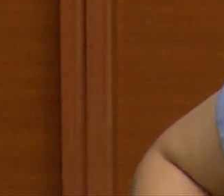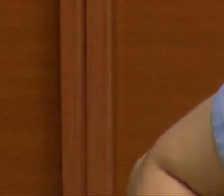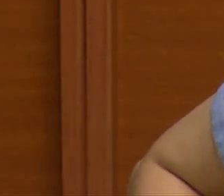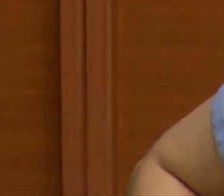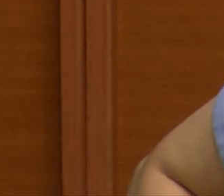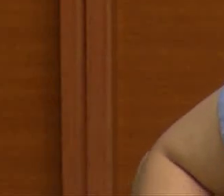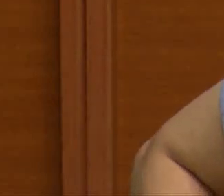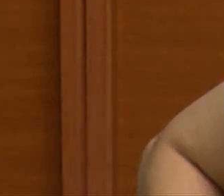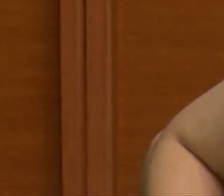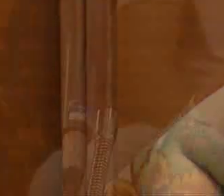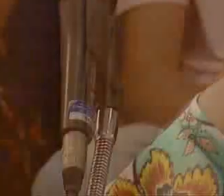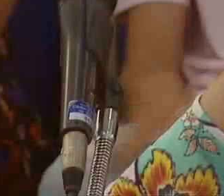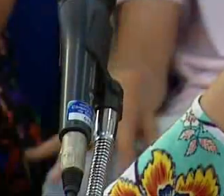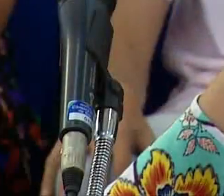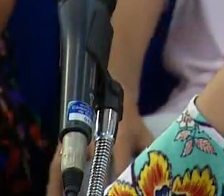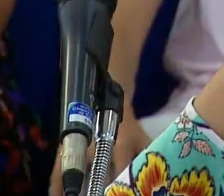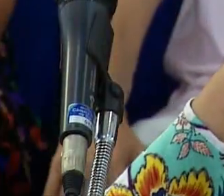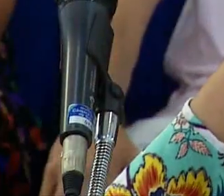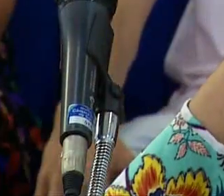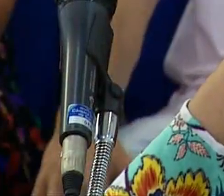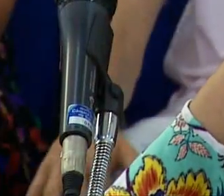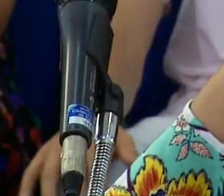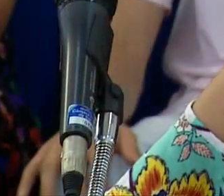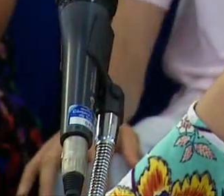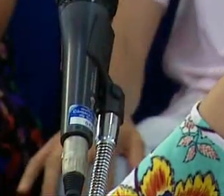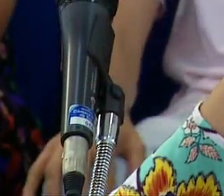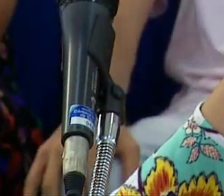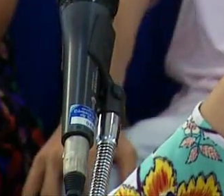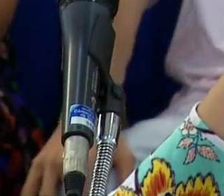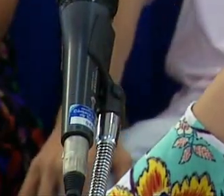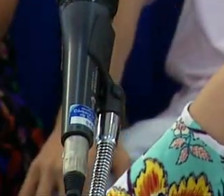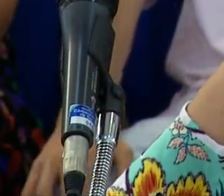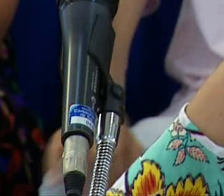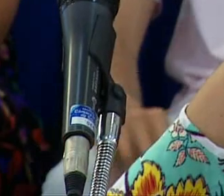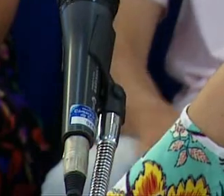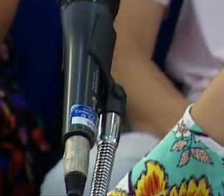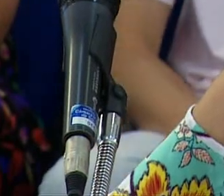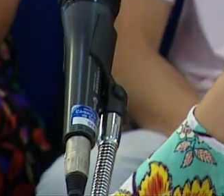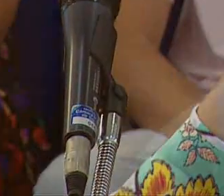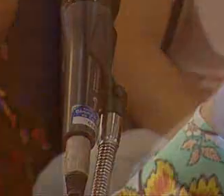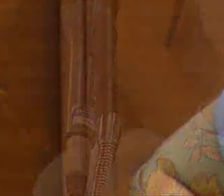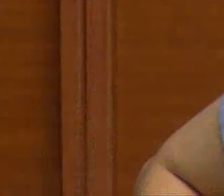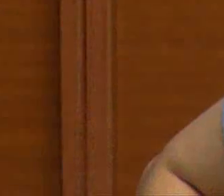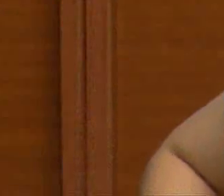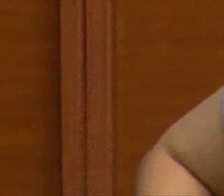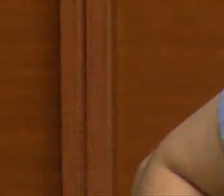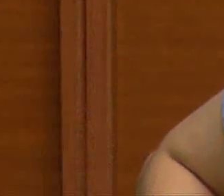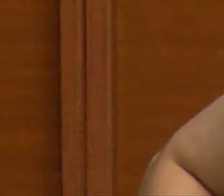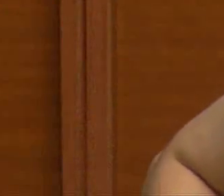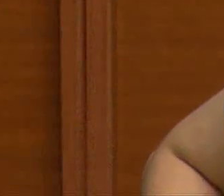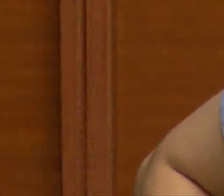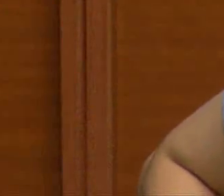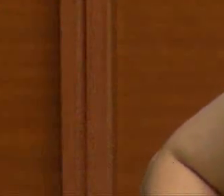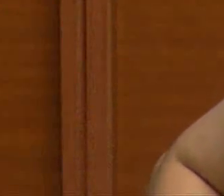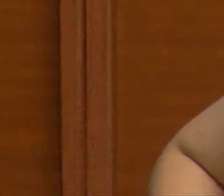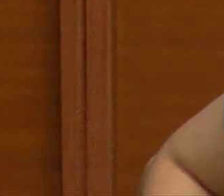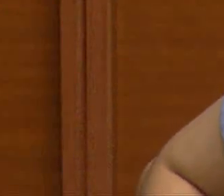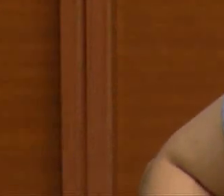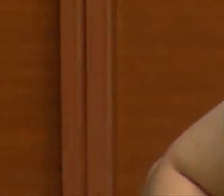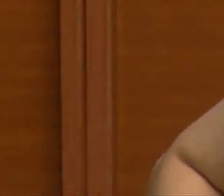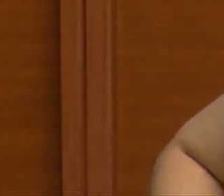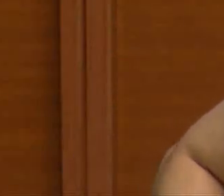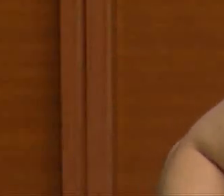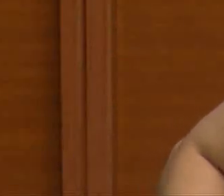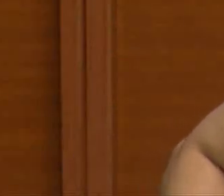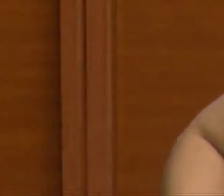Com você você, tudo fica tão leve que até